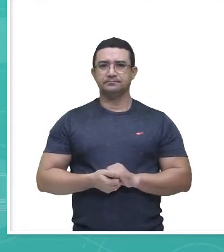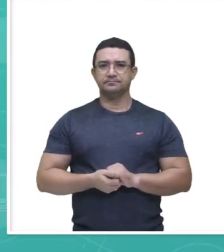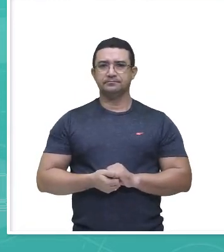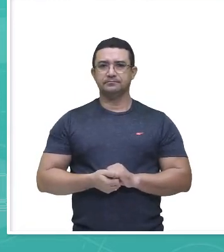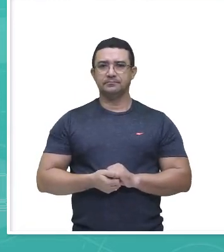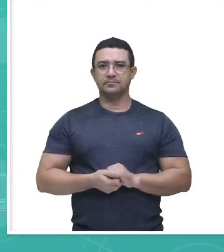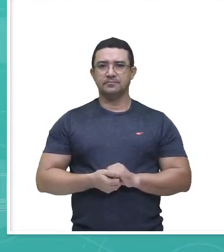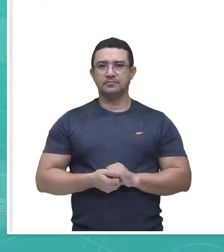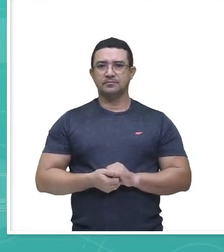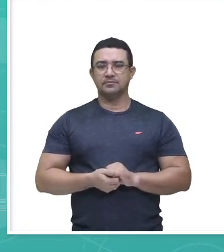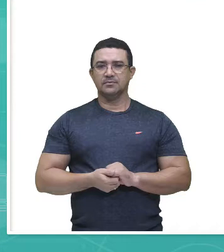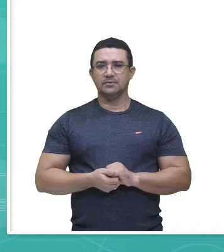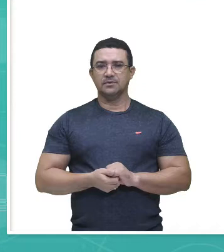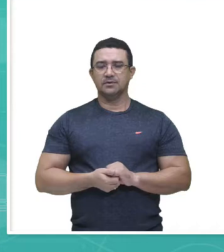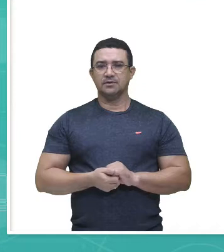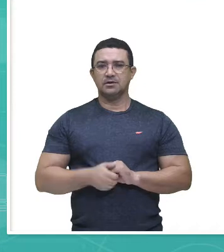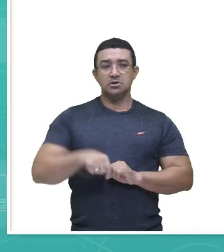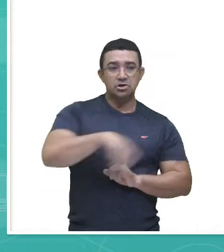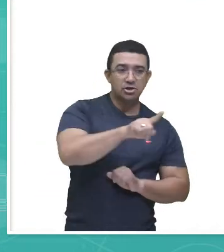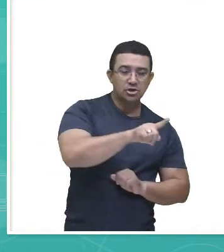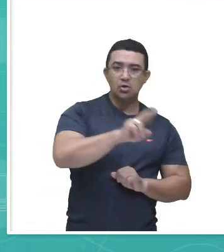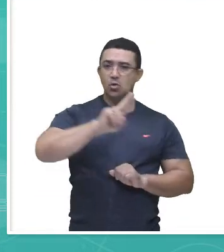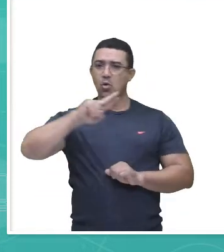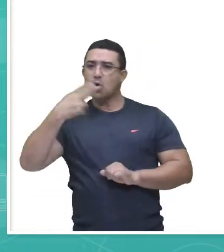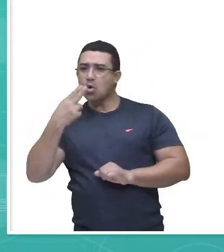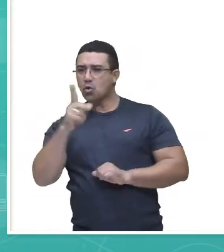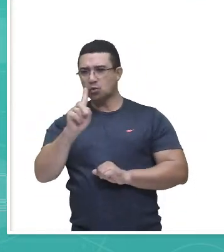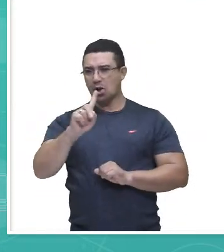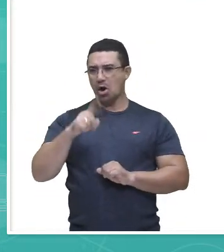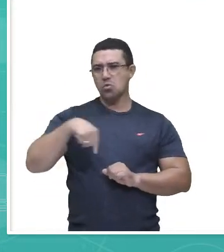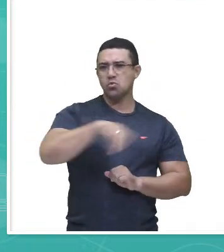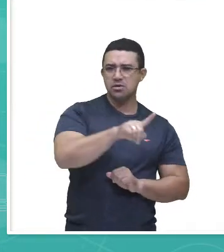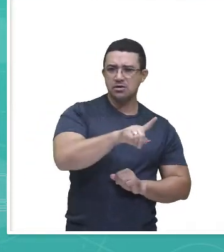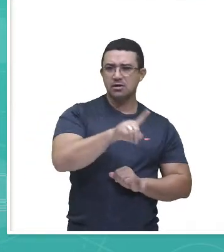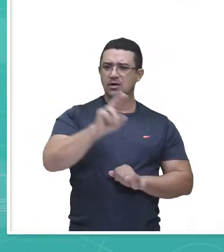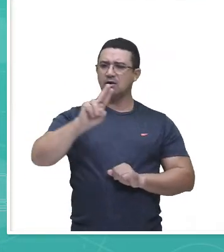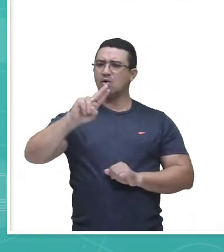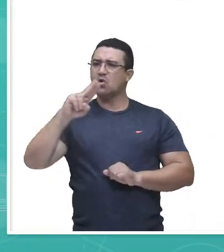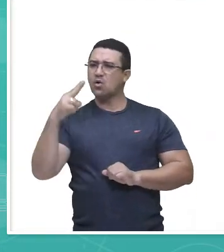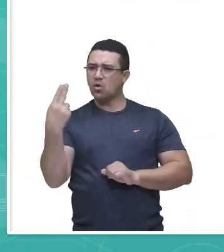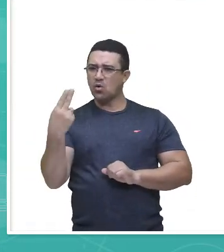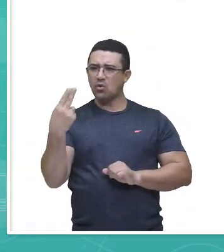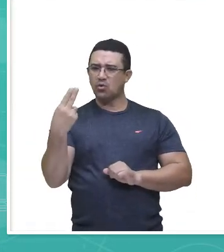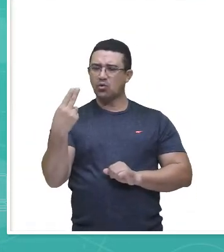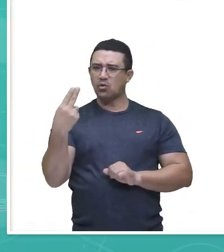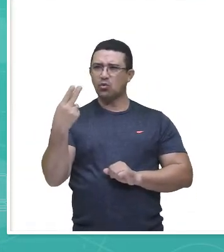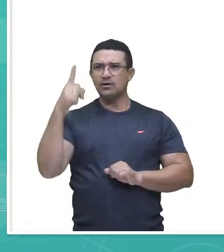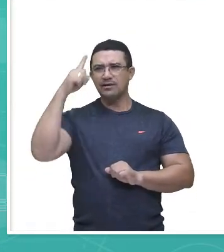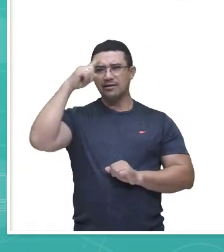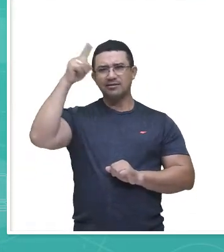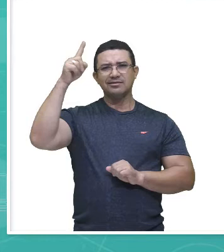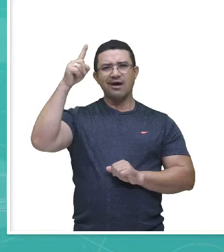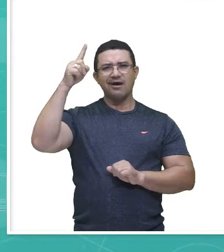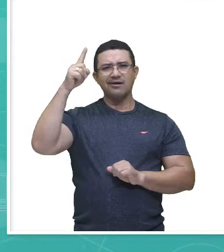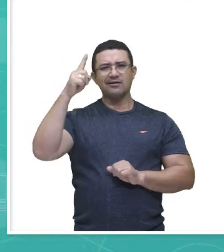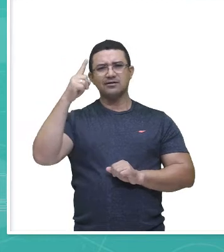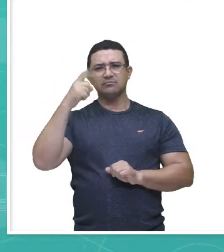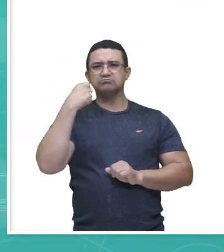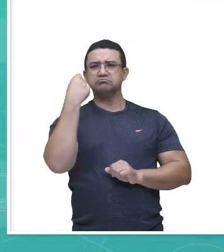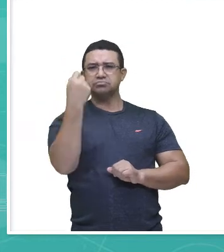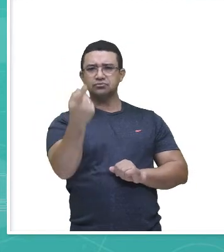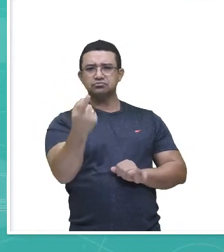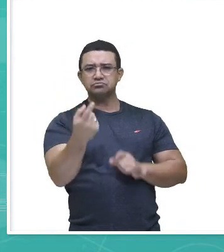ir, ou não deveria ir. Esse ou, né, dá essa ideia de